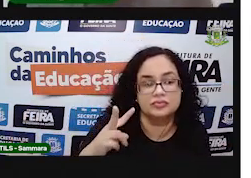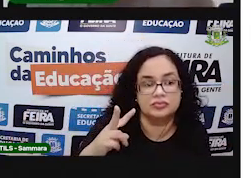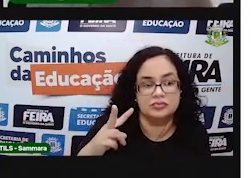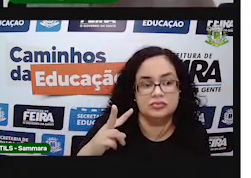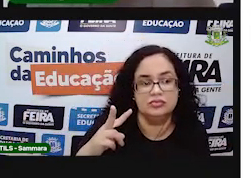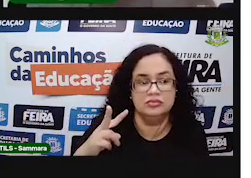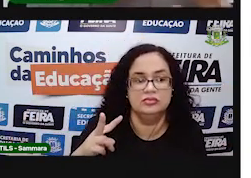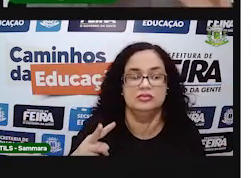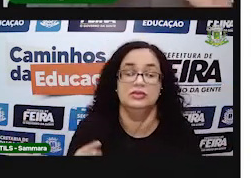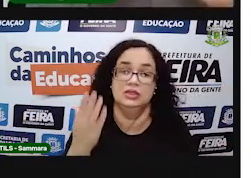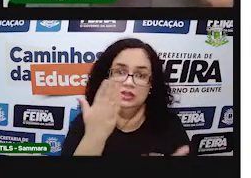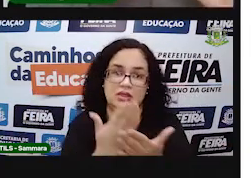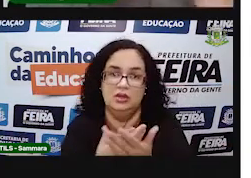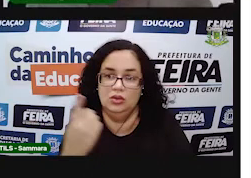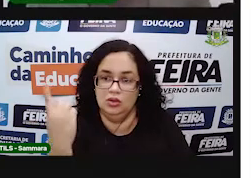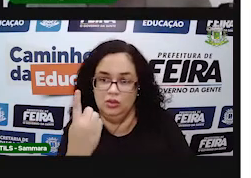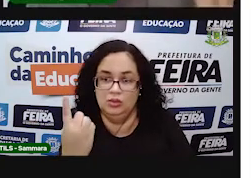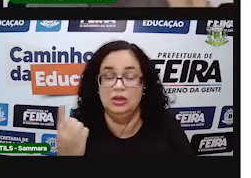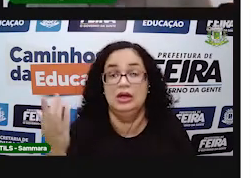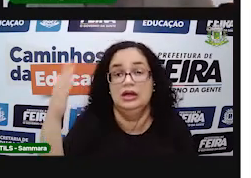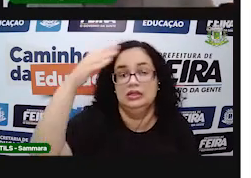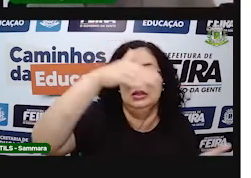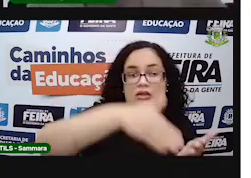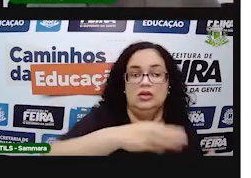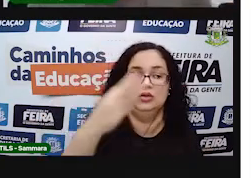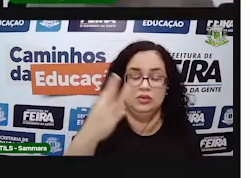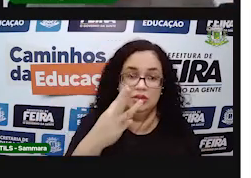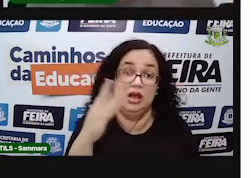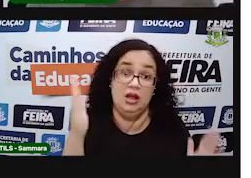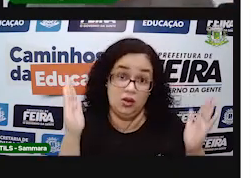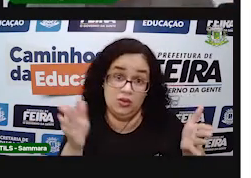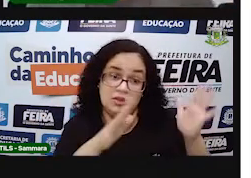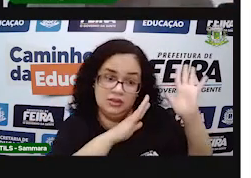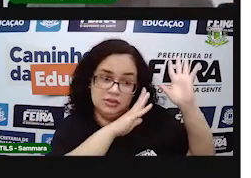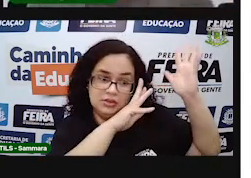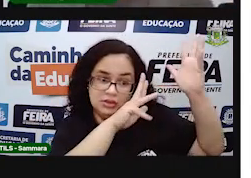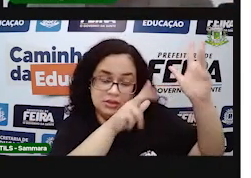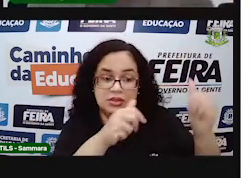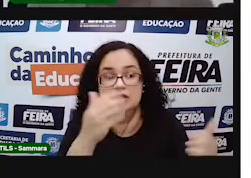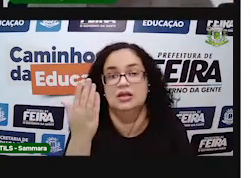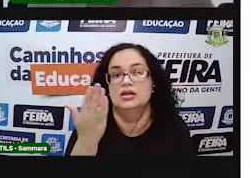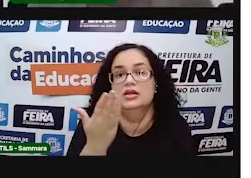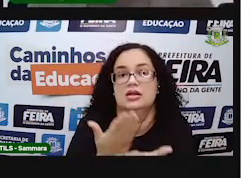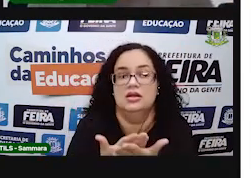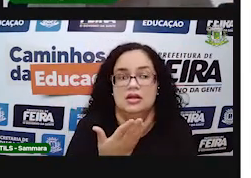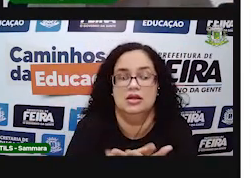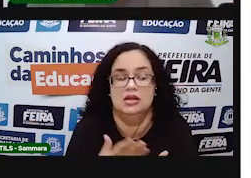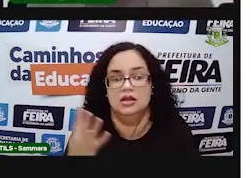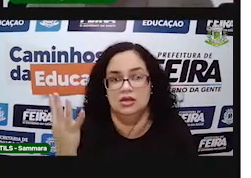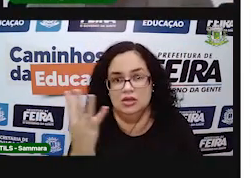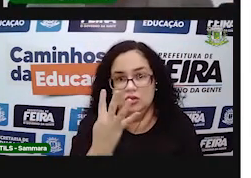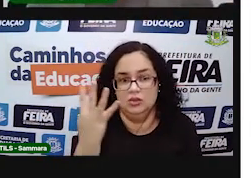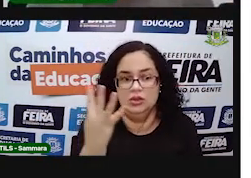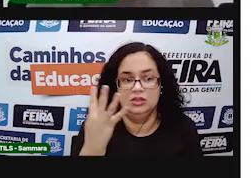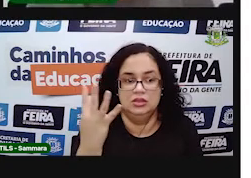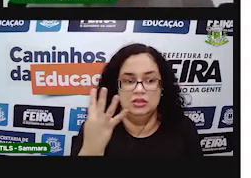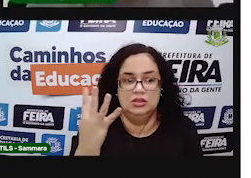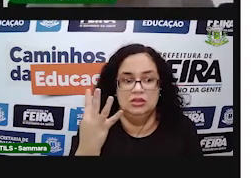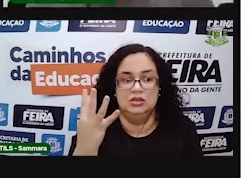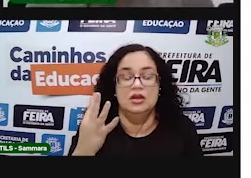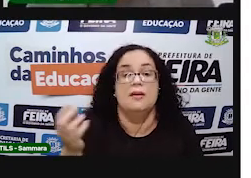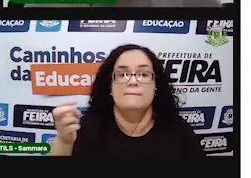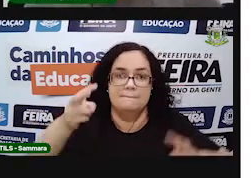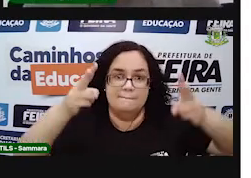tá? Da aula 1 até a aula 3, estamos revisando aqui na aula